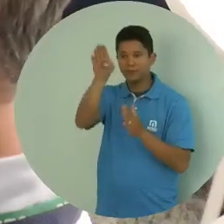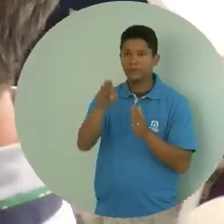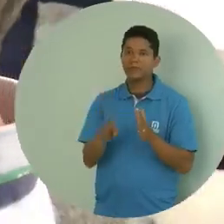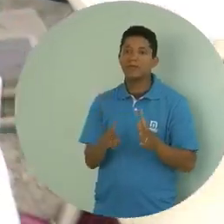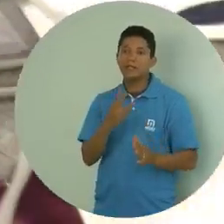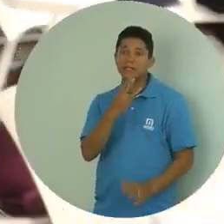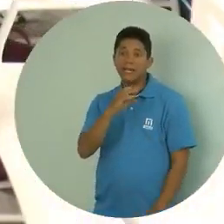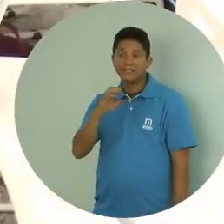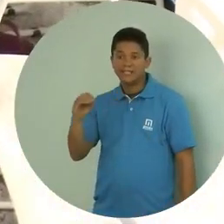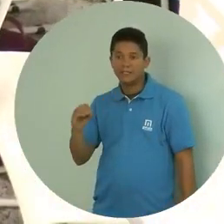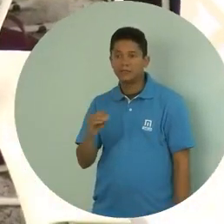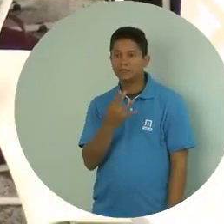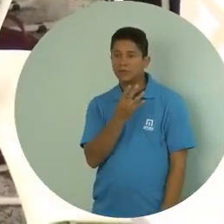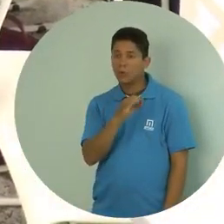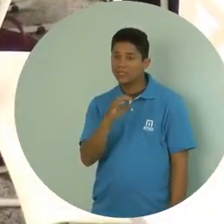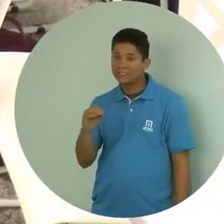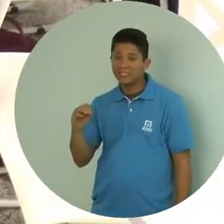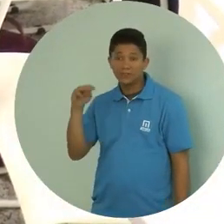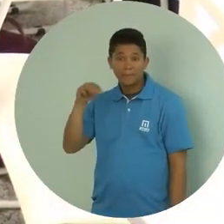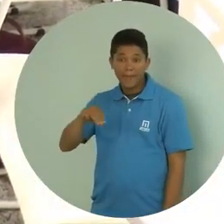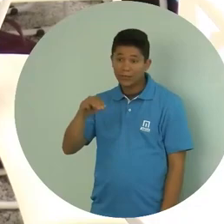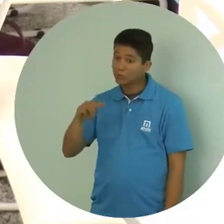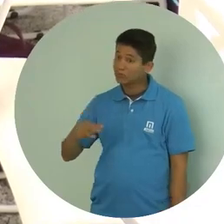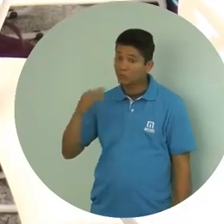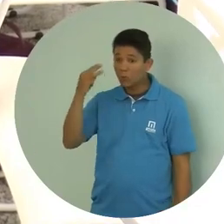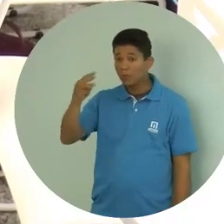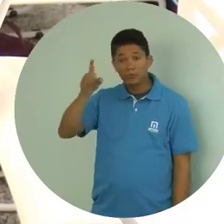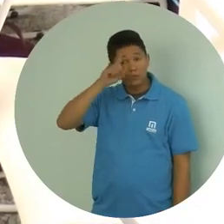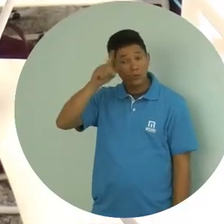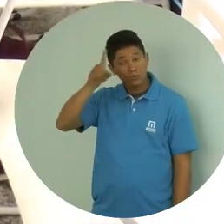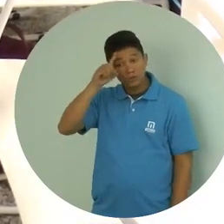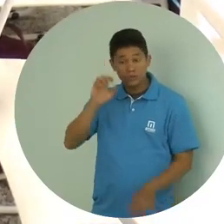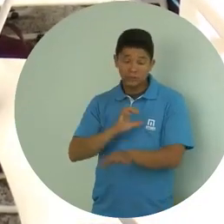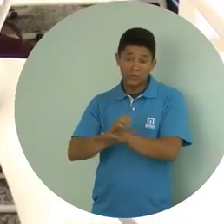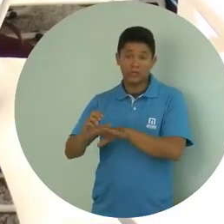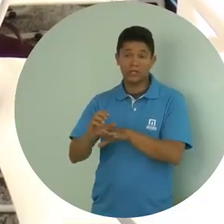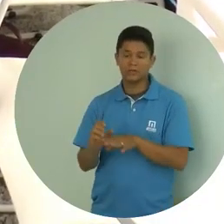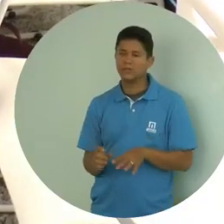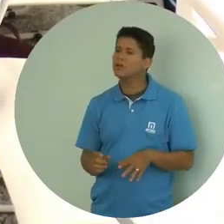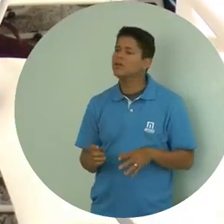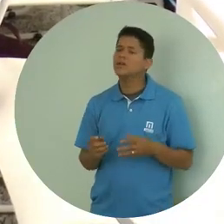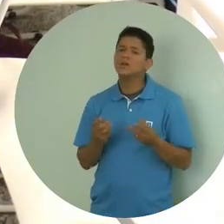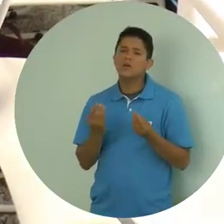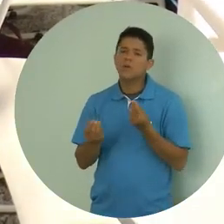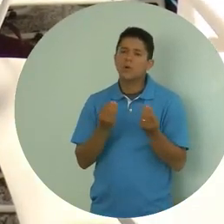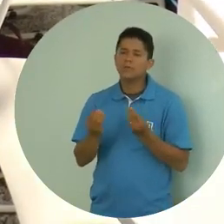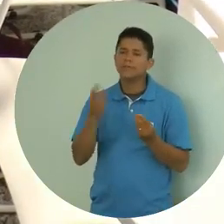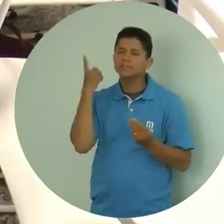400 metros cúbicos no dia. E como é que vocês conseguiam